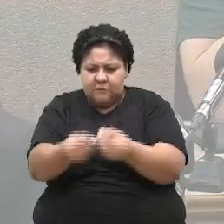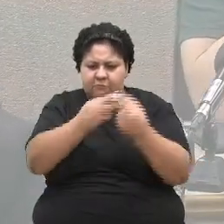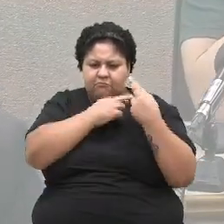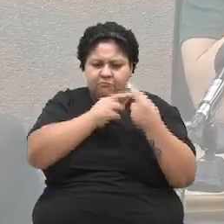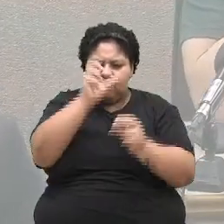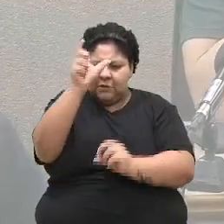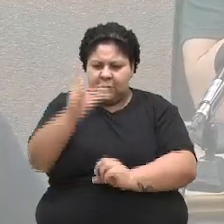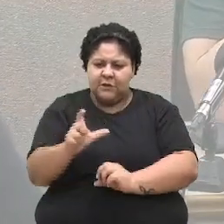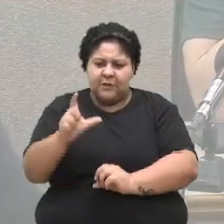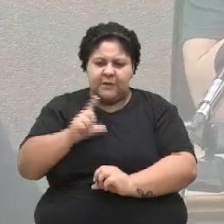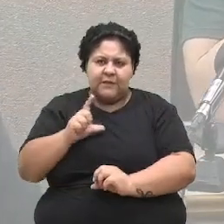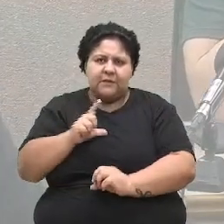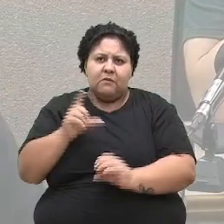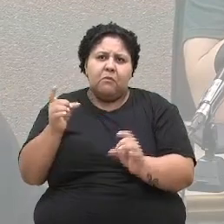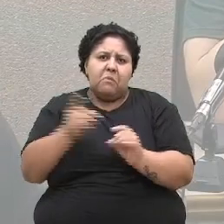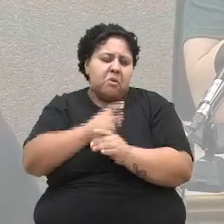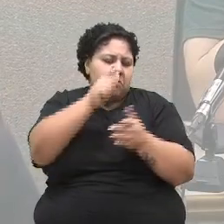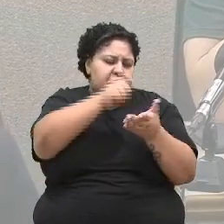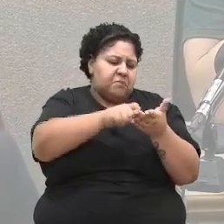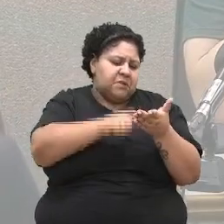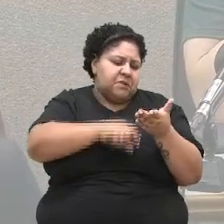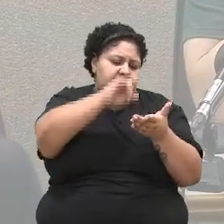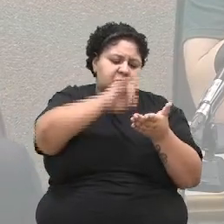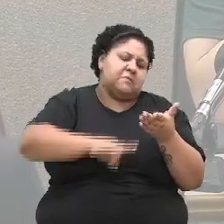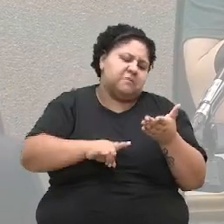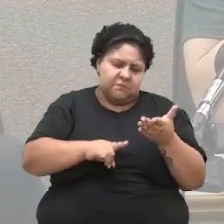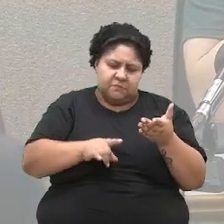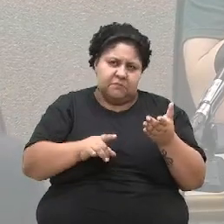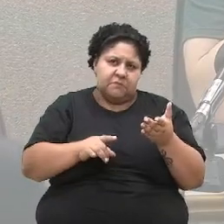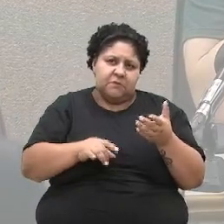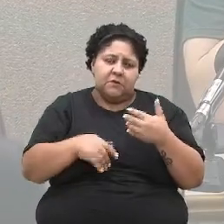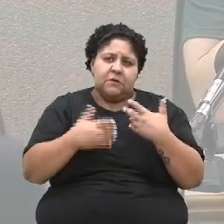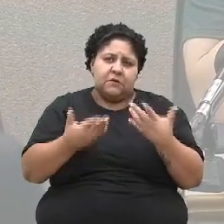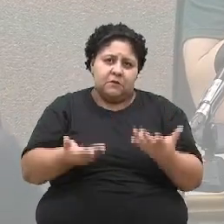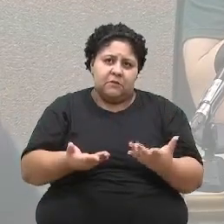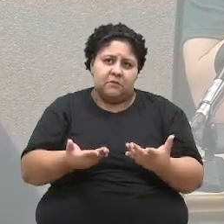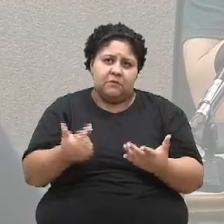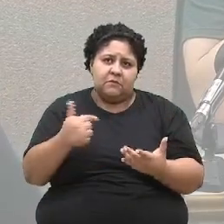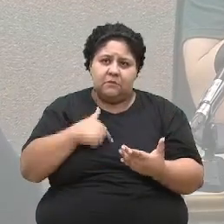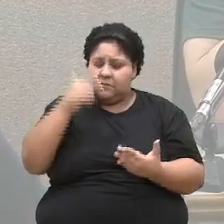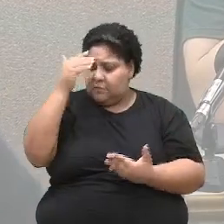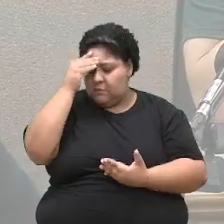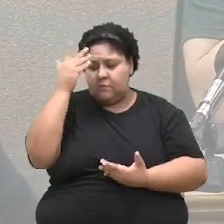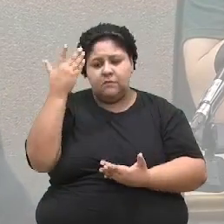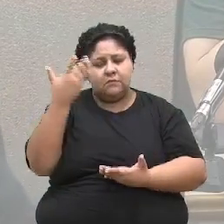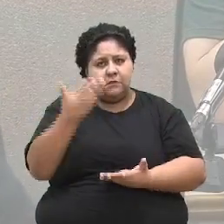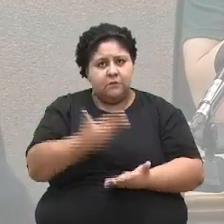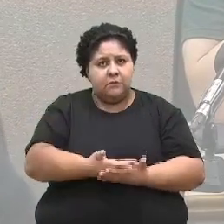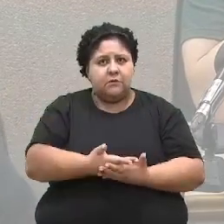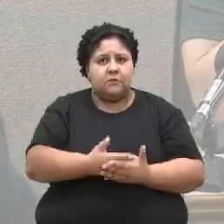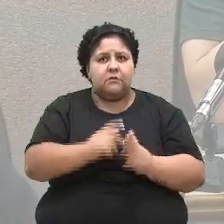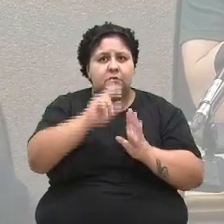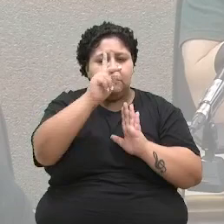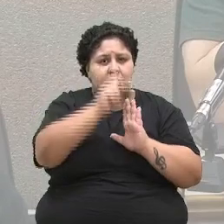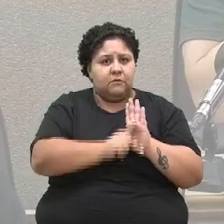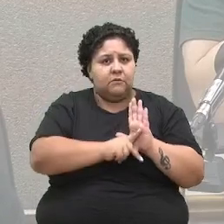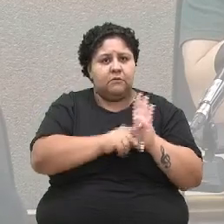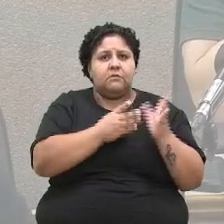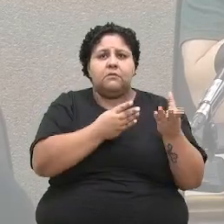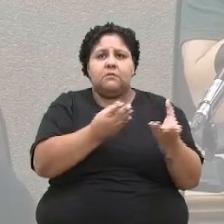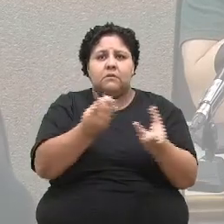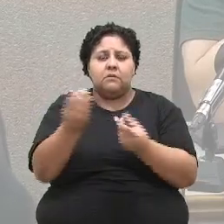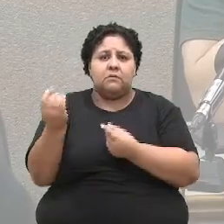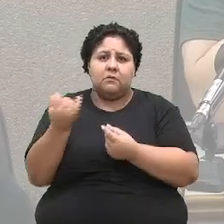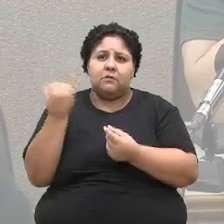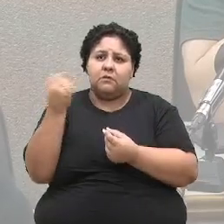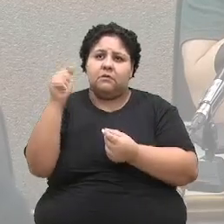têm a competência e que assinam os pareceres técnicos, né? Então, acredito que é um projeto muito importante que a gente